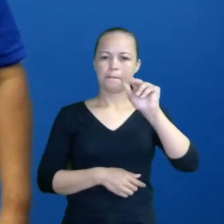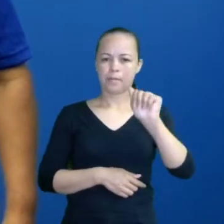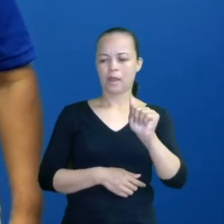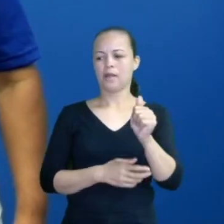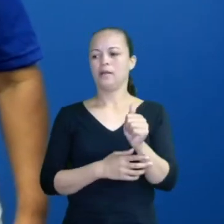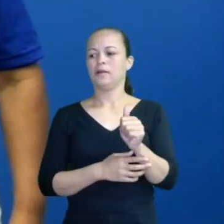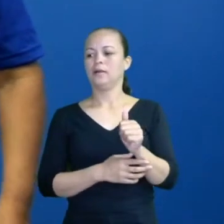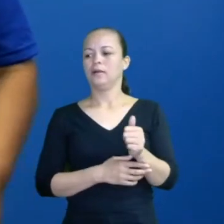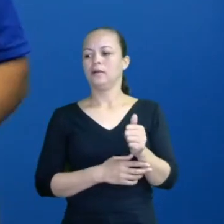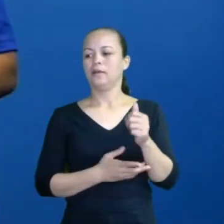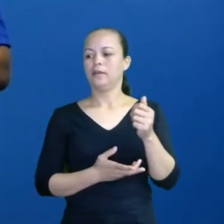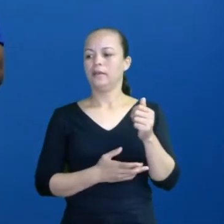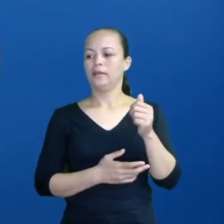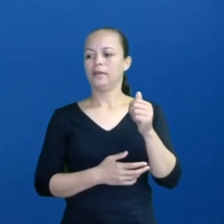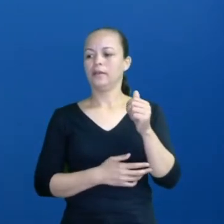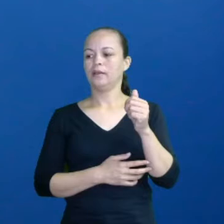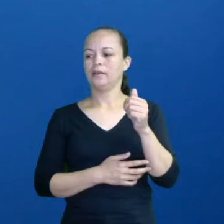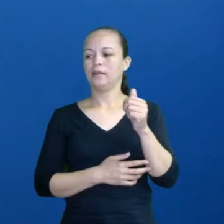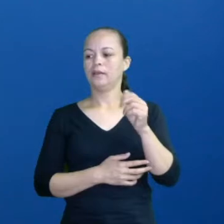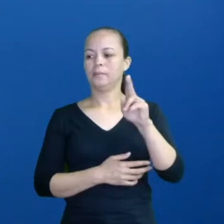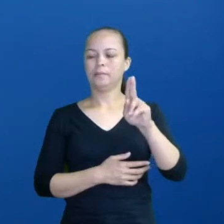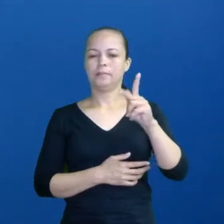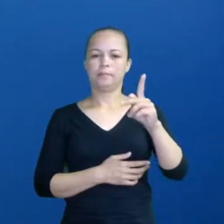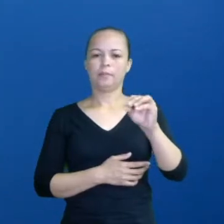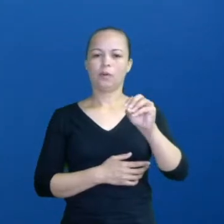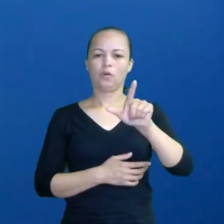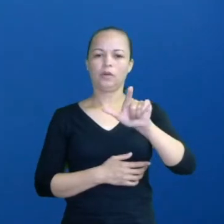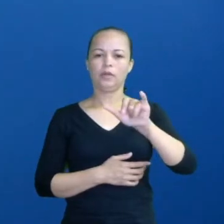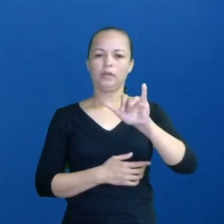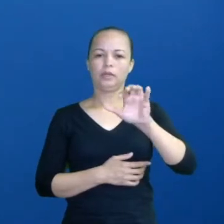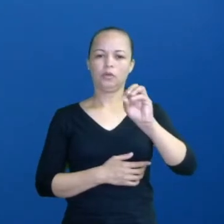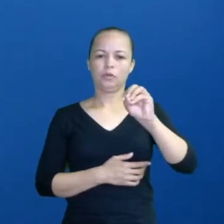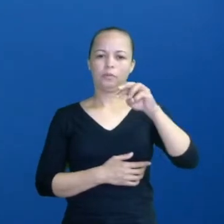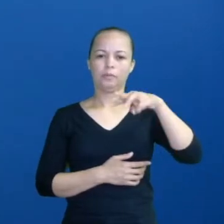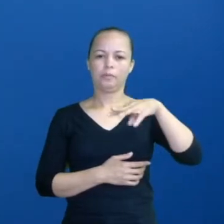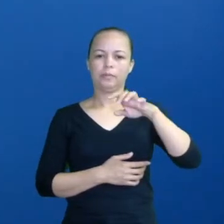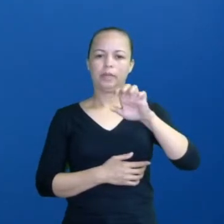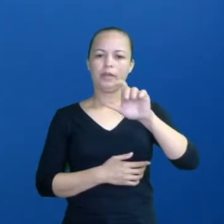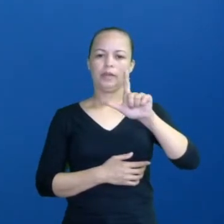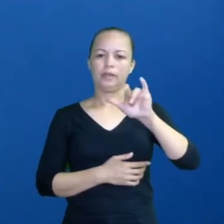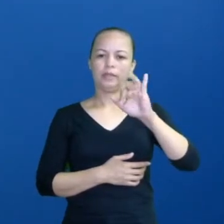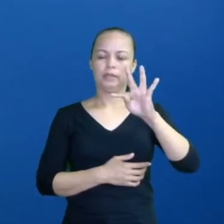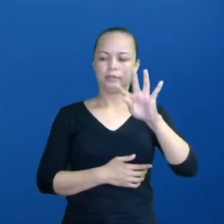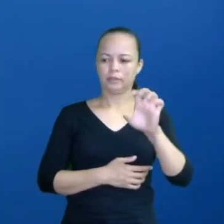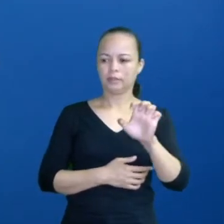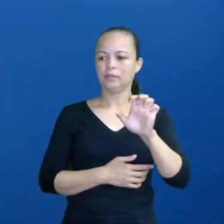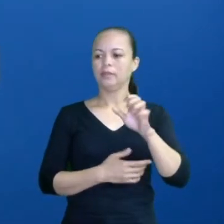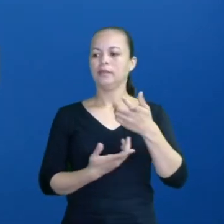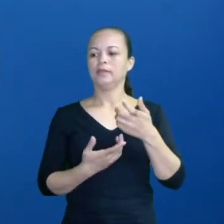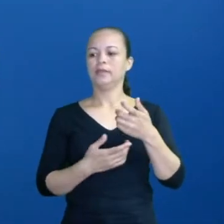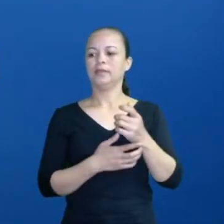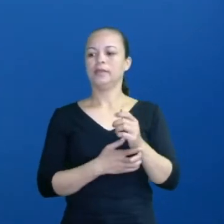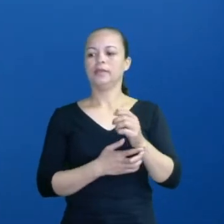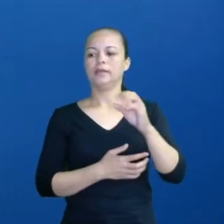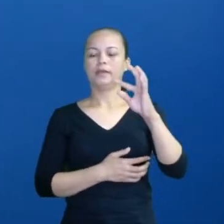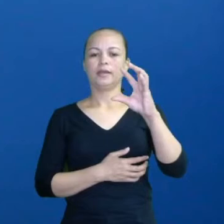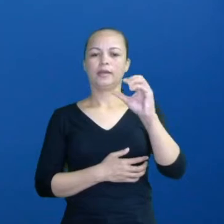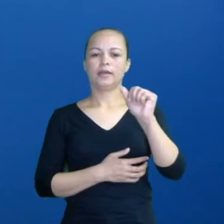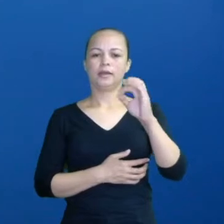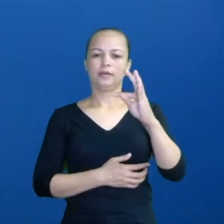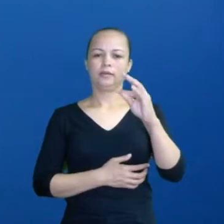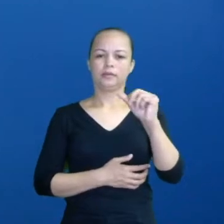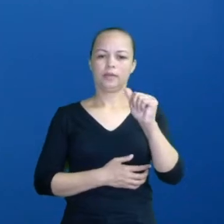mim, vejam só. Essas doenças, no geral, elas acontecem mais na faixa